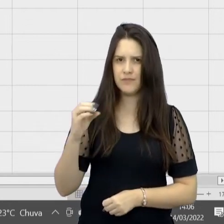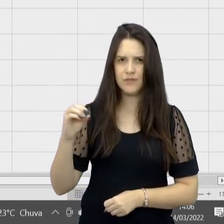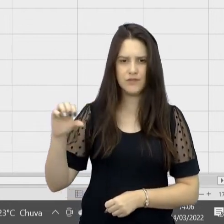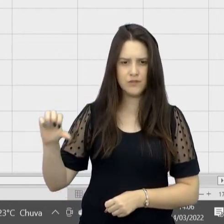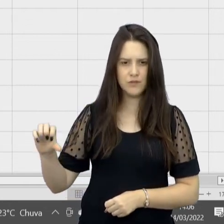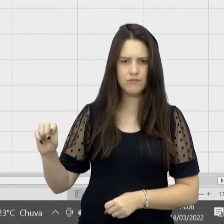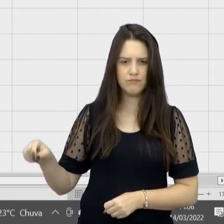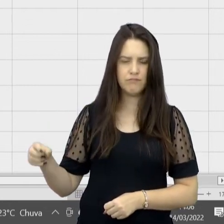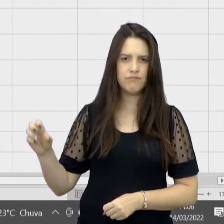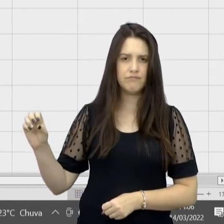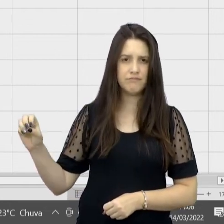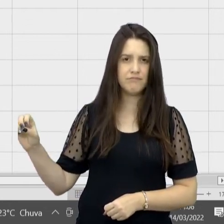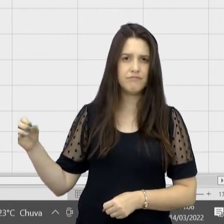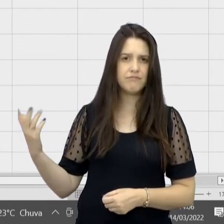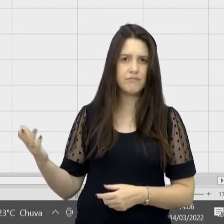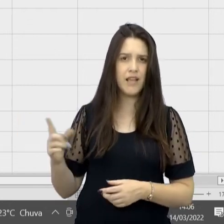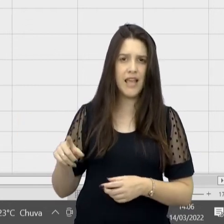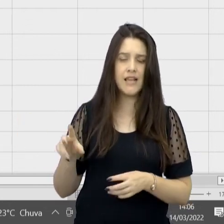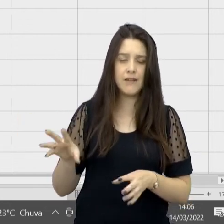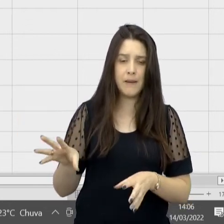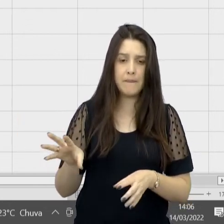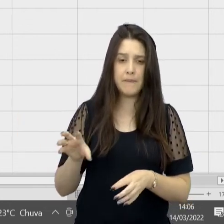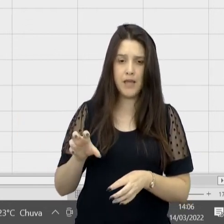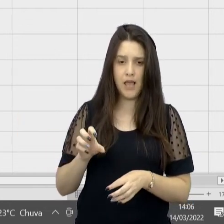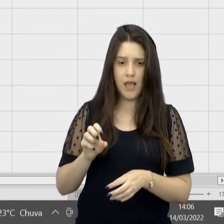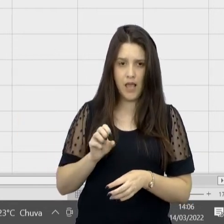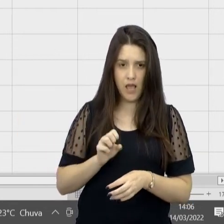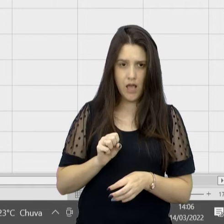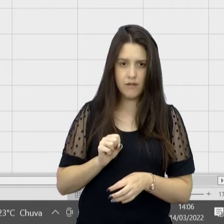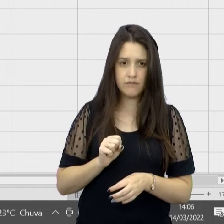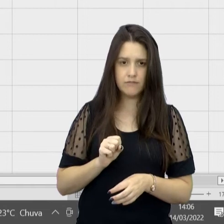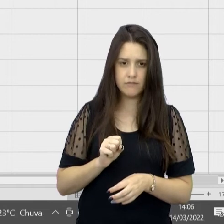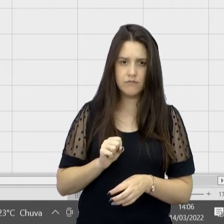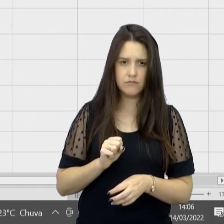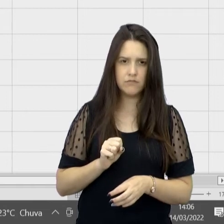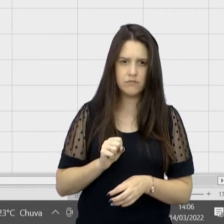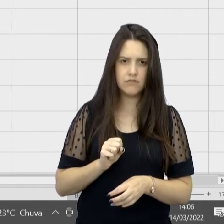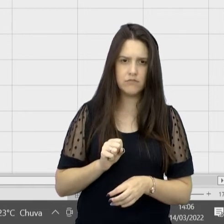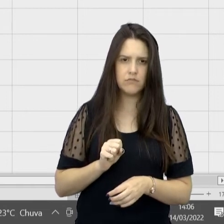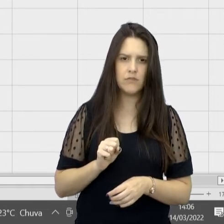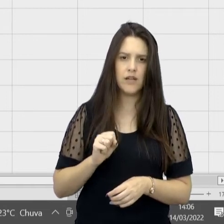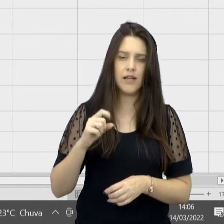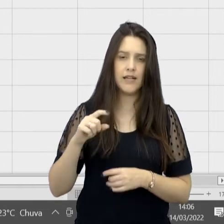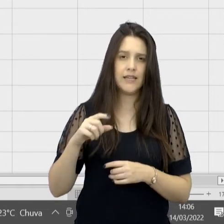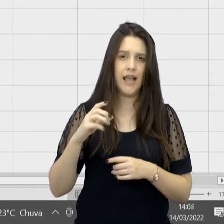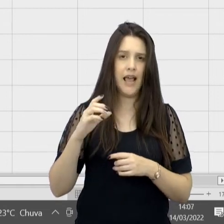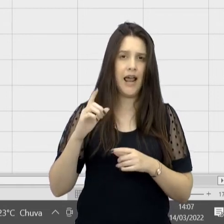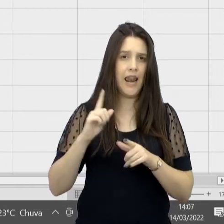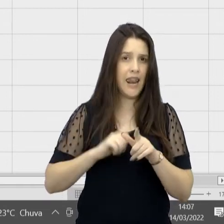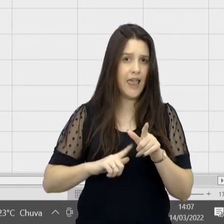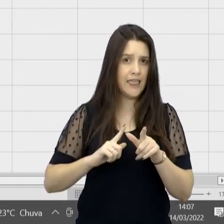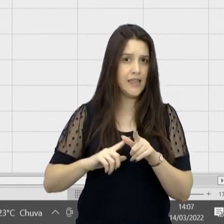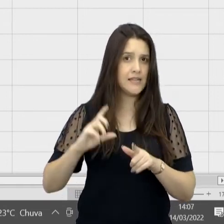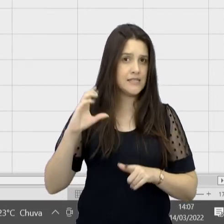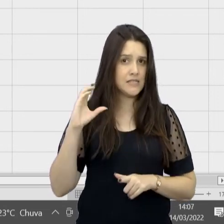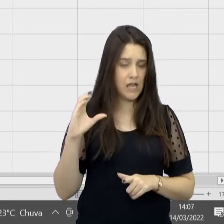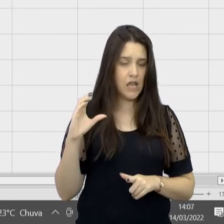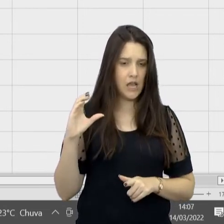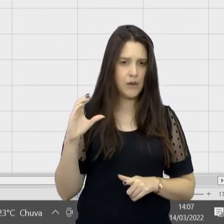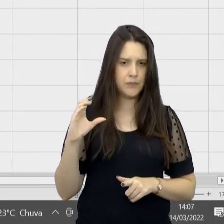Essa fórmula ele vai pegar a somatória, né, da C. Tá vendo? Ó, da C.